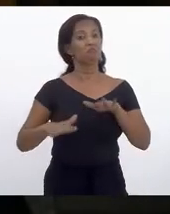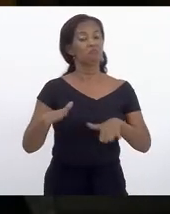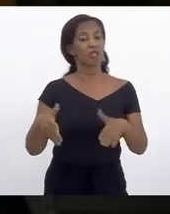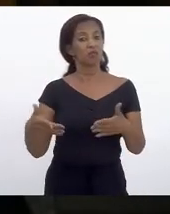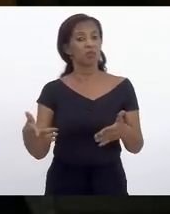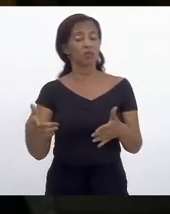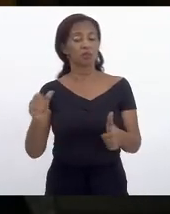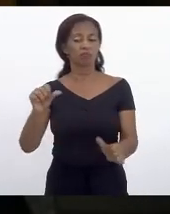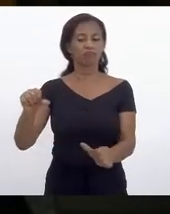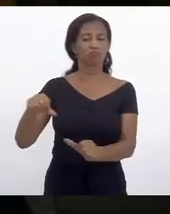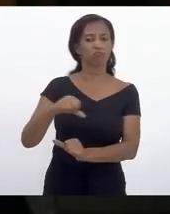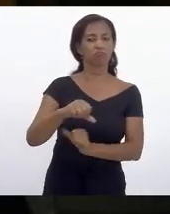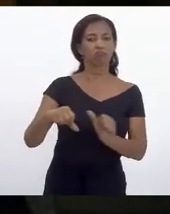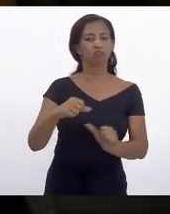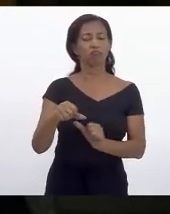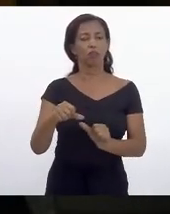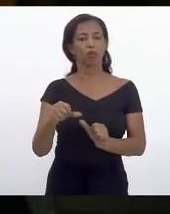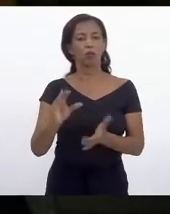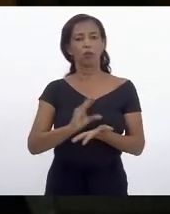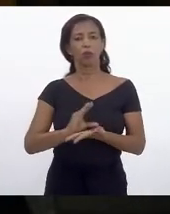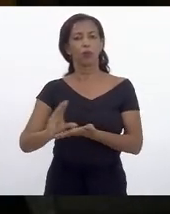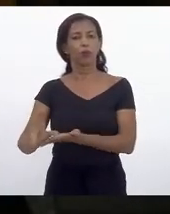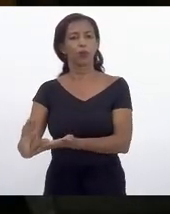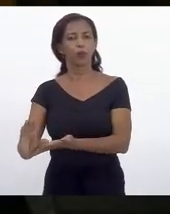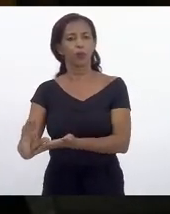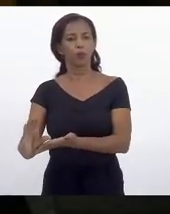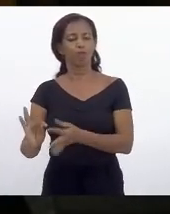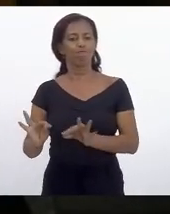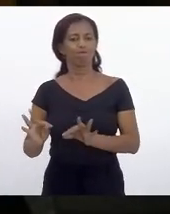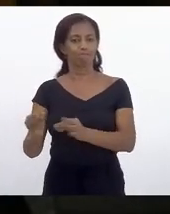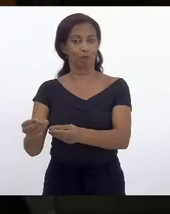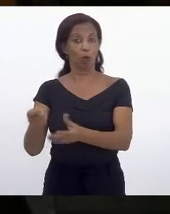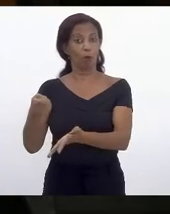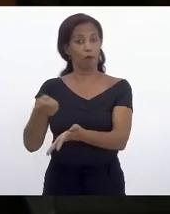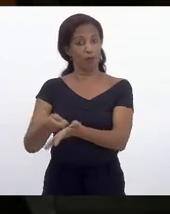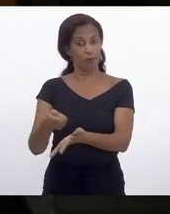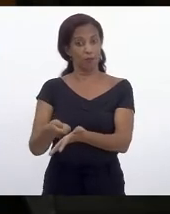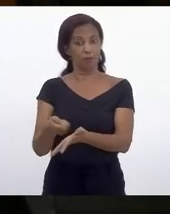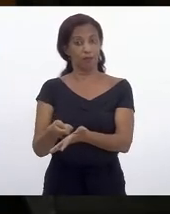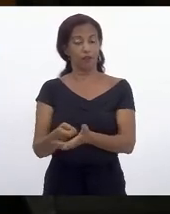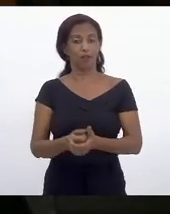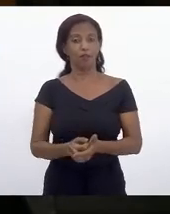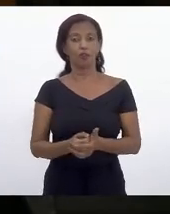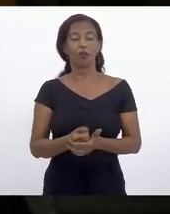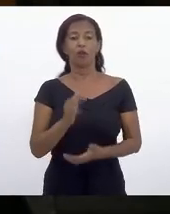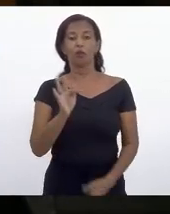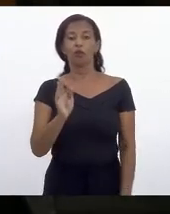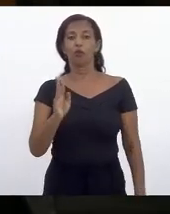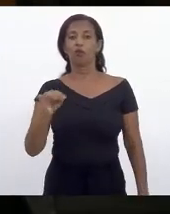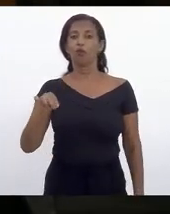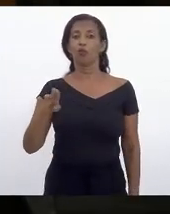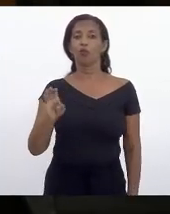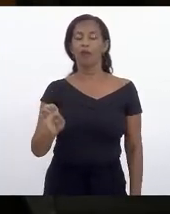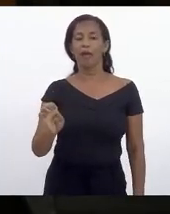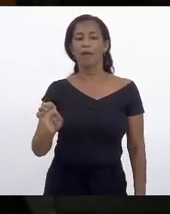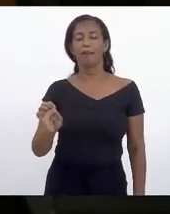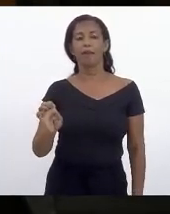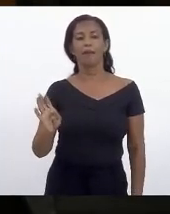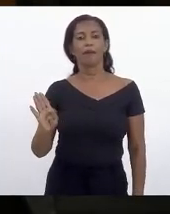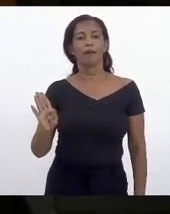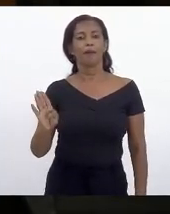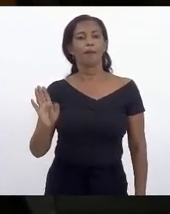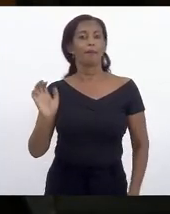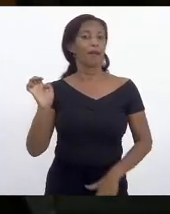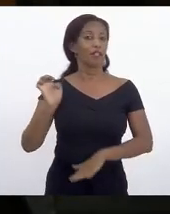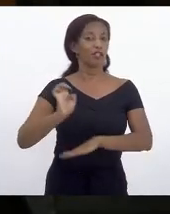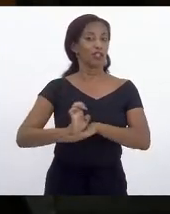não transfira os recursos plenos obrigatórios do Fundeb para estados e municípios. A